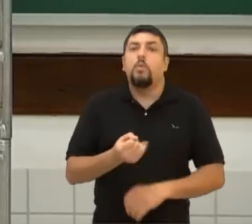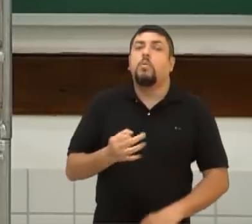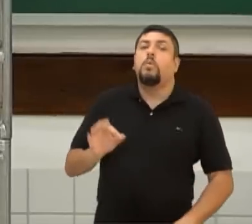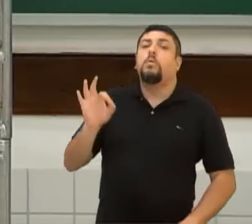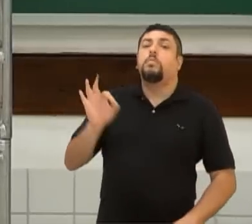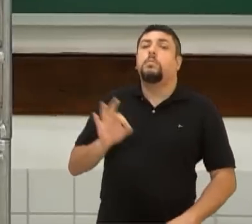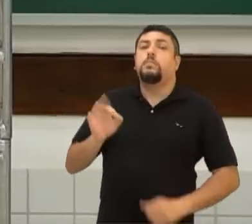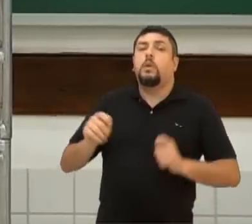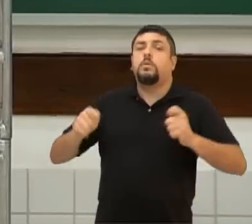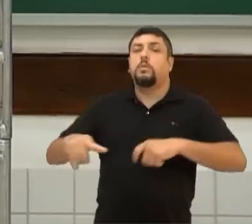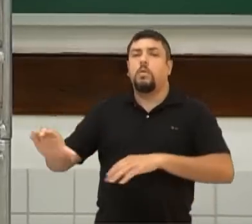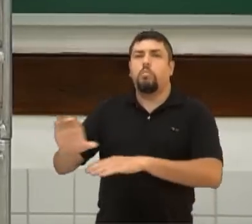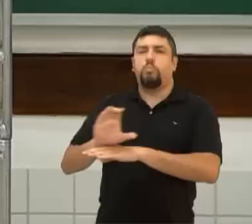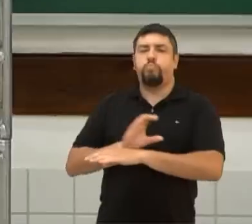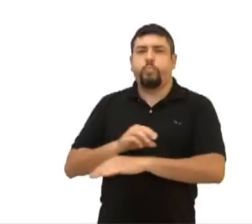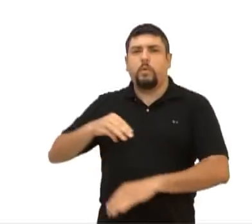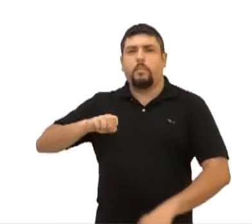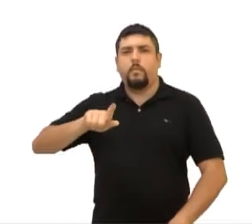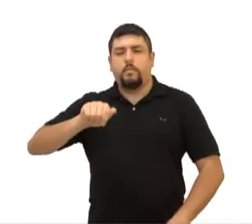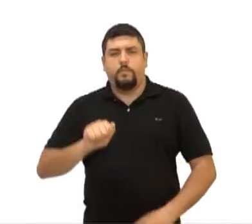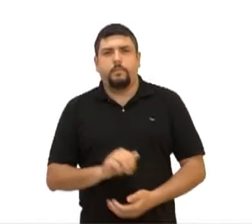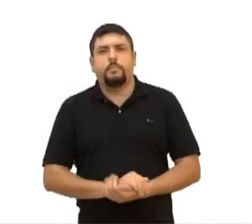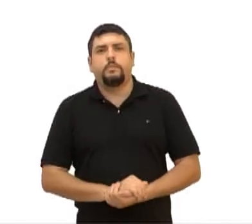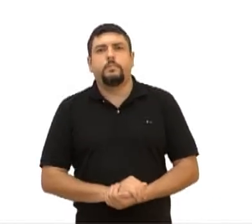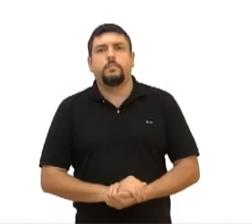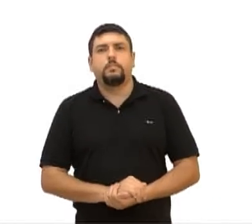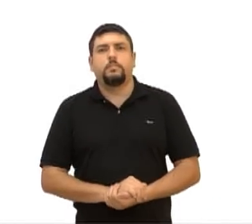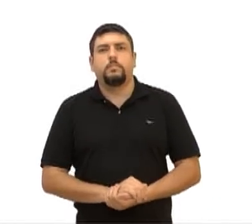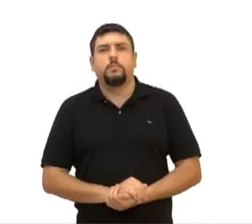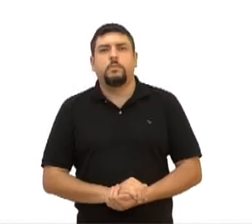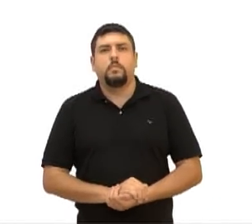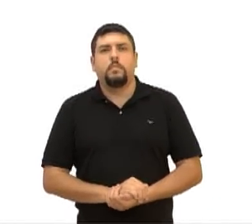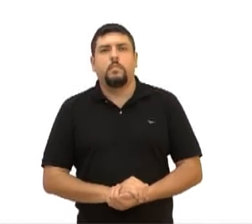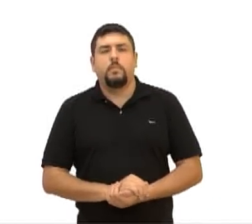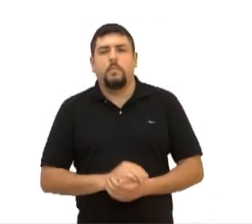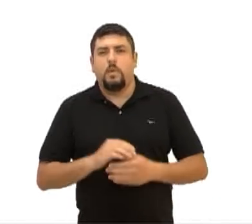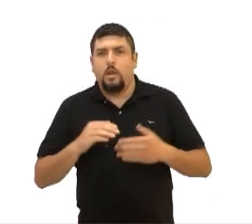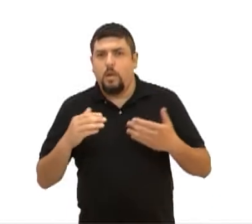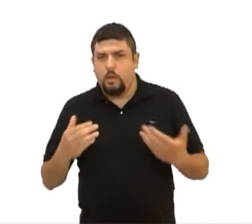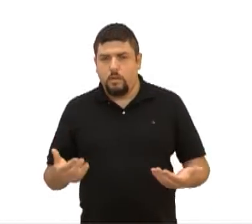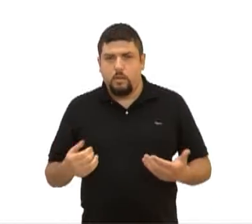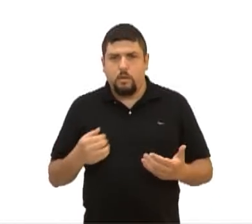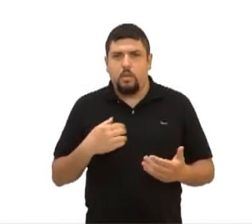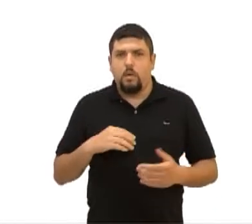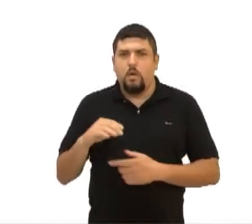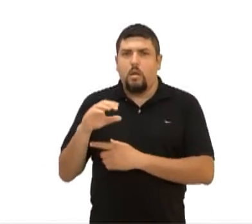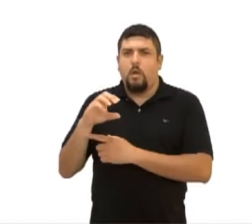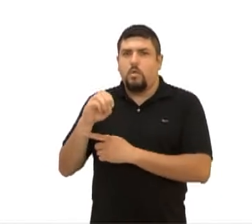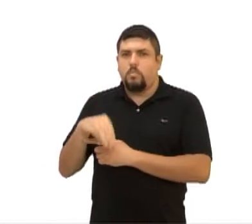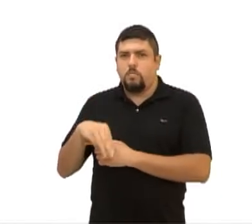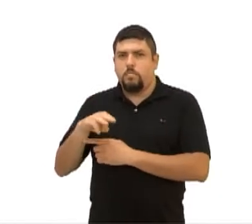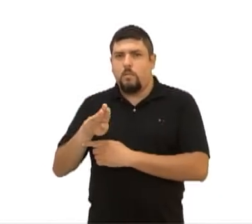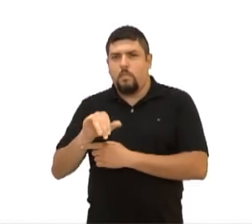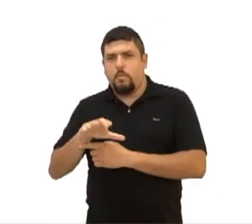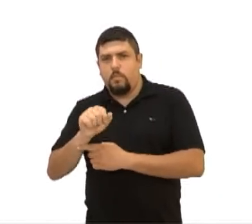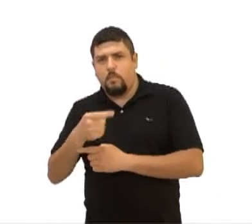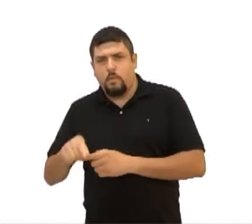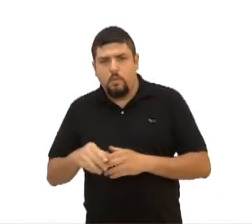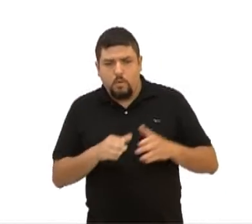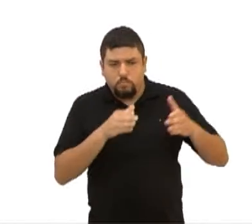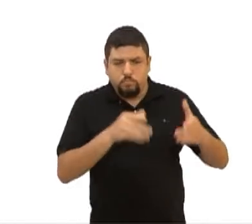Mega Sena, ok? Combinação a ordem dos elementos não é considerada, a professora repete isso, né?